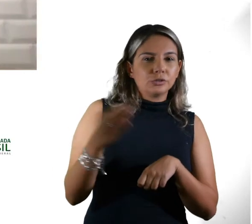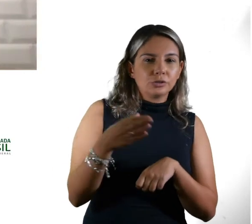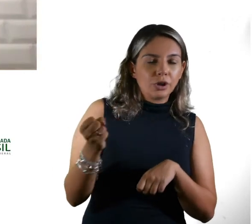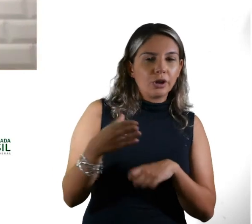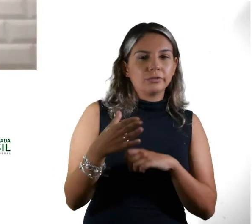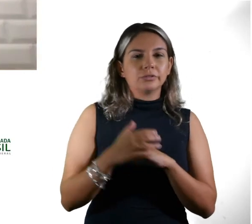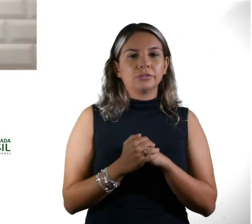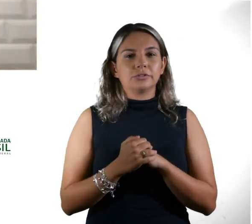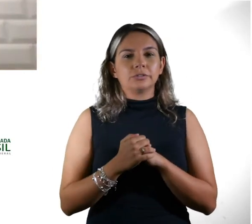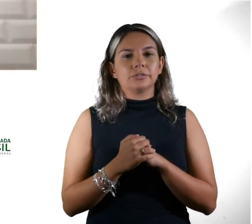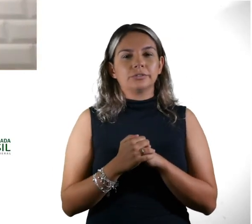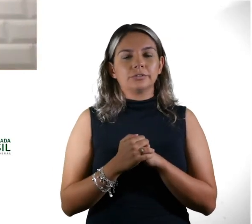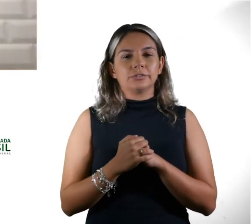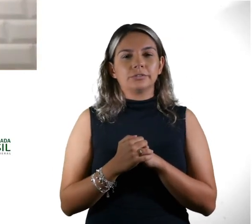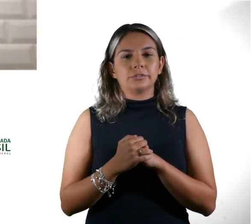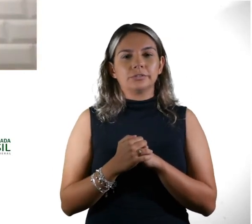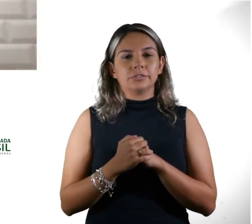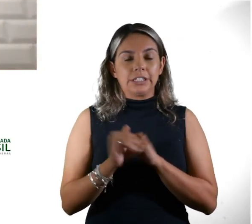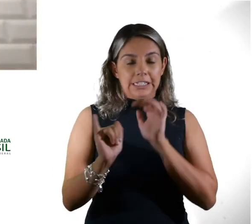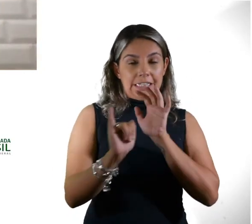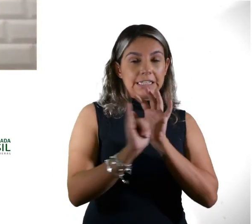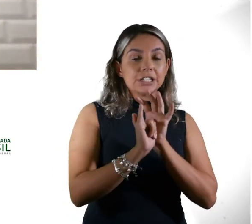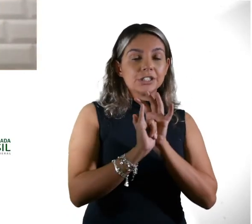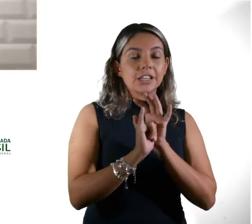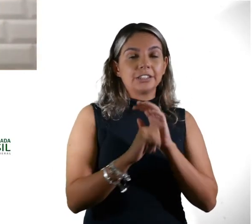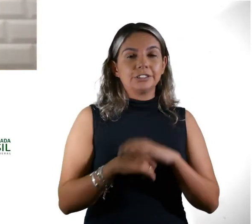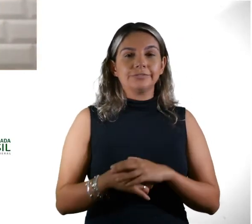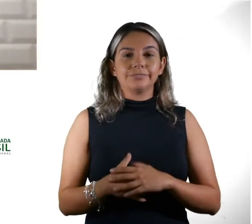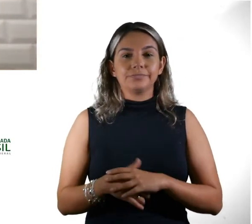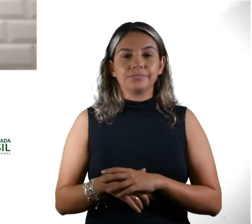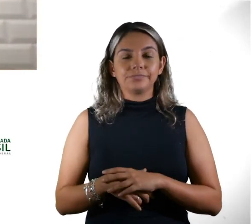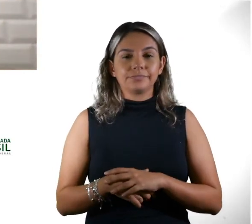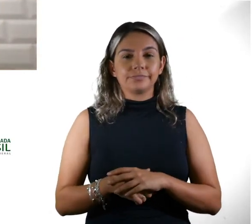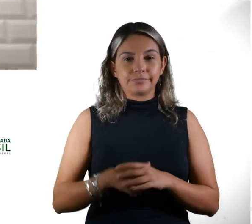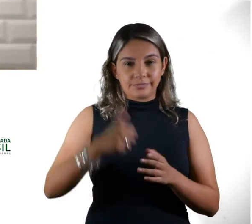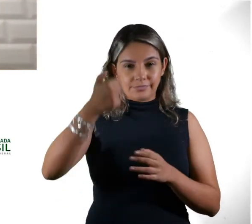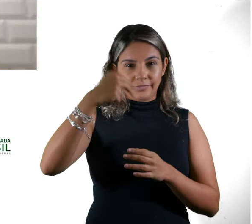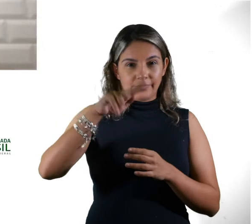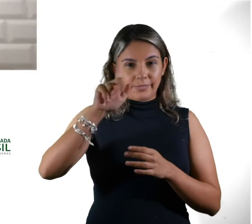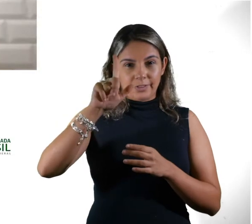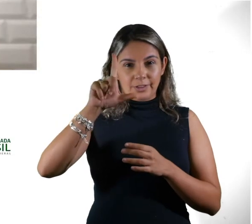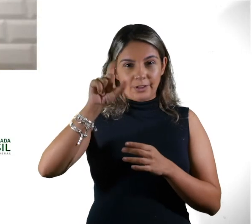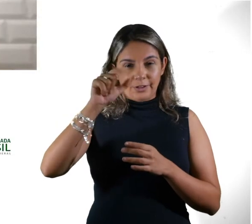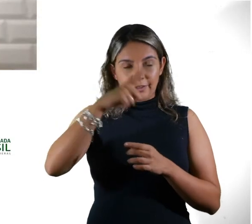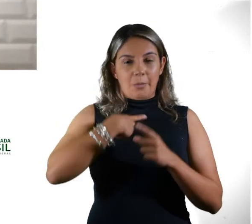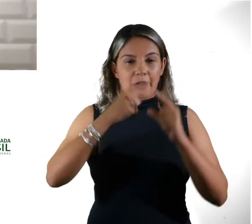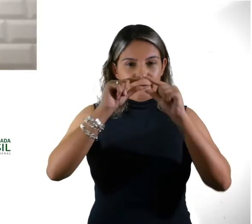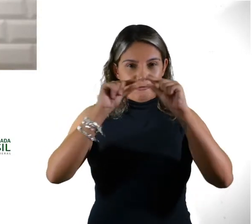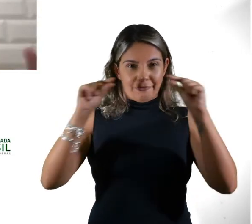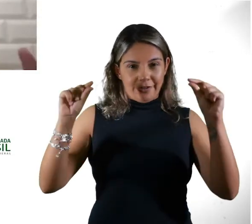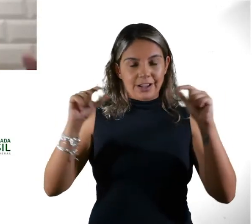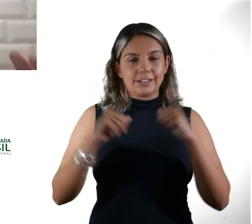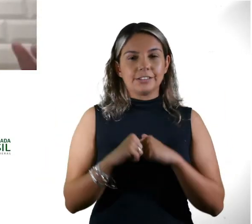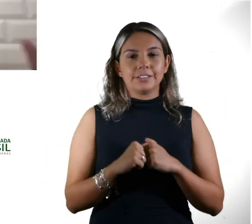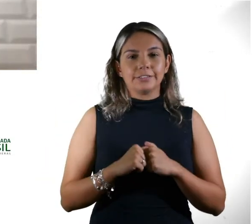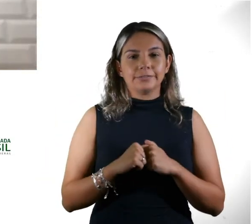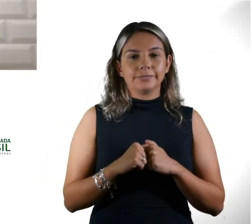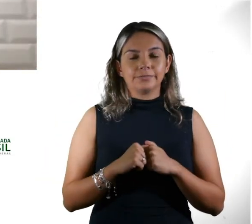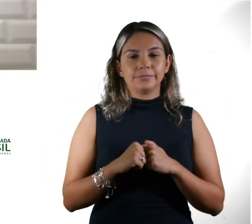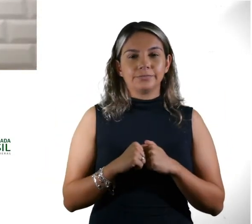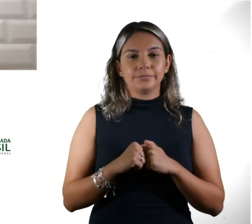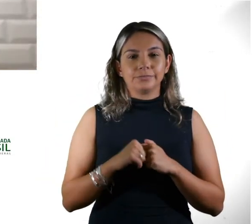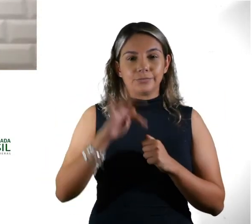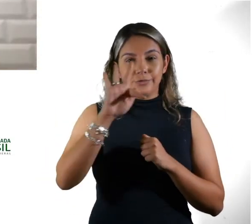lidam fatalmente com questões de identidade. E em Angola há uma frase, essa expressão